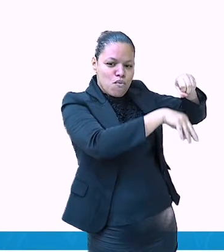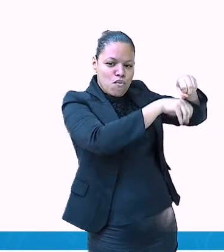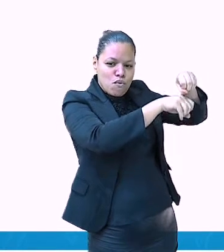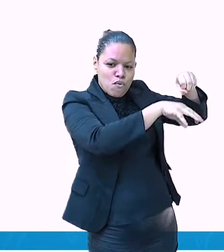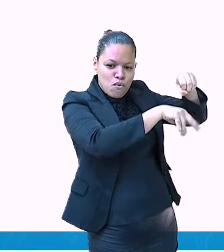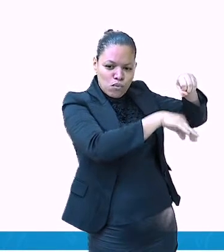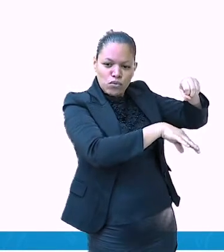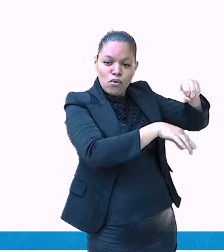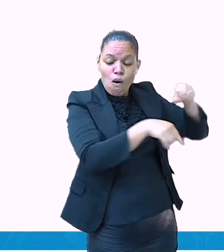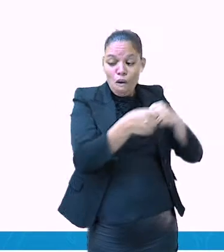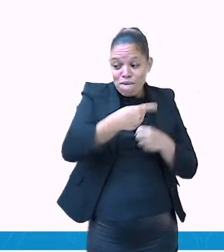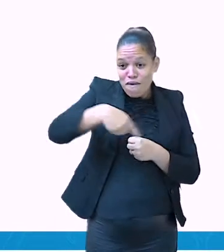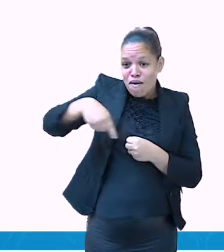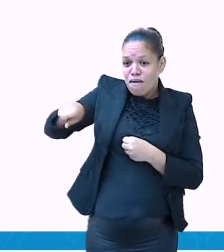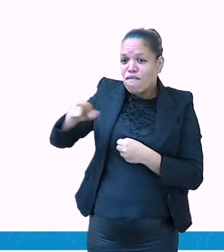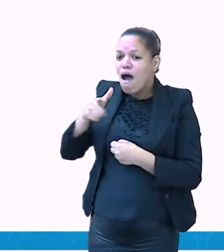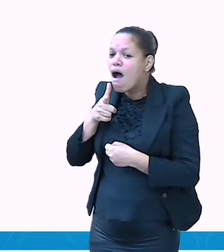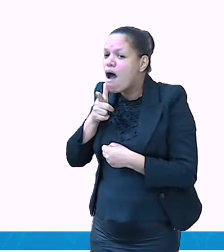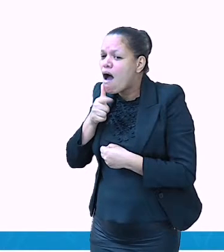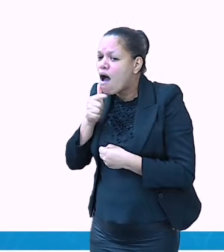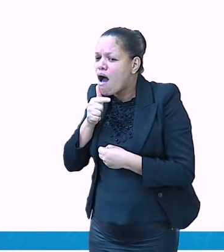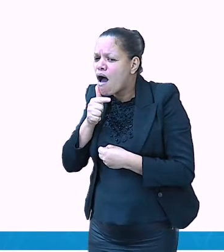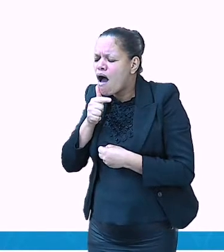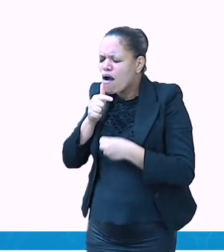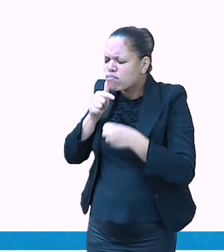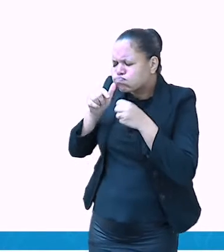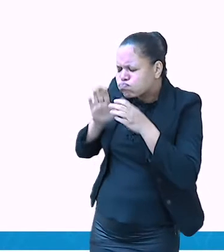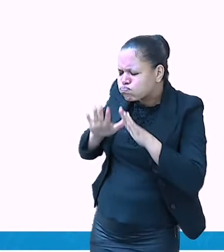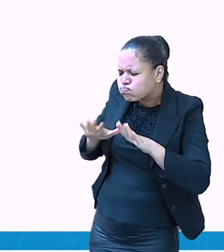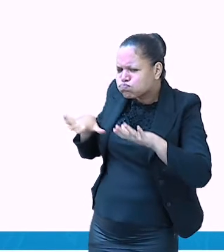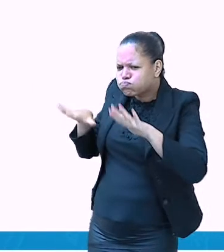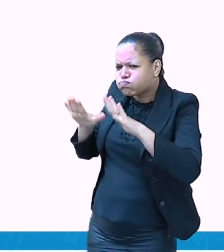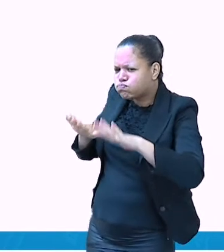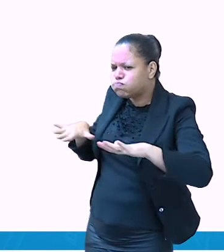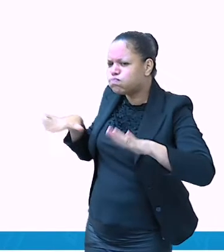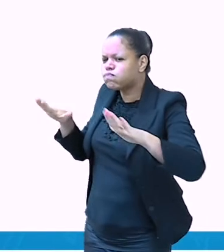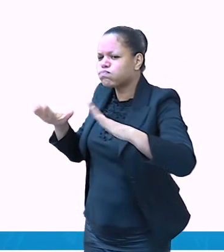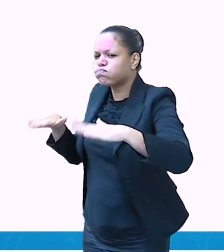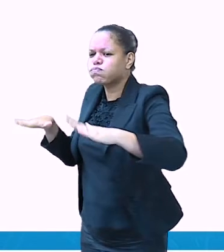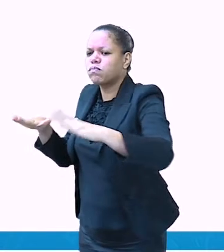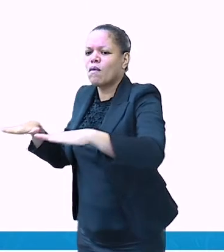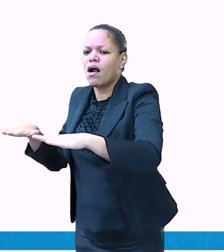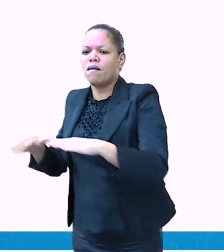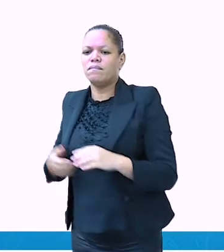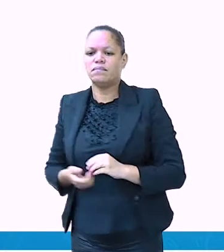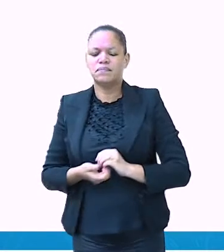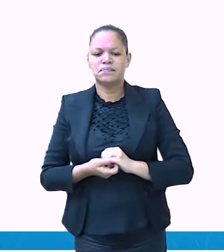Então, a própria natureza leva os filhotes a encontrar o caminho do mar.